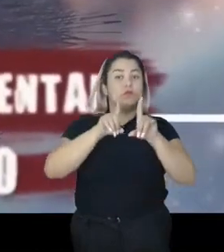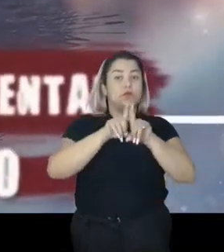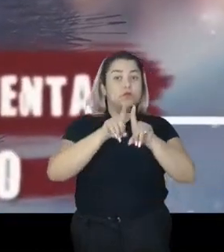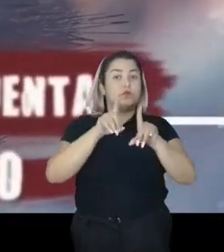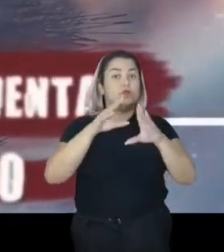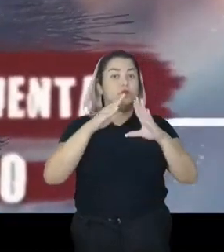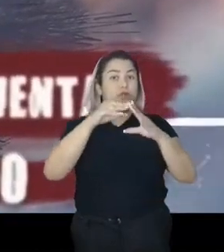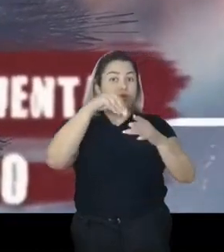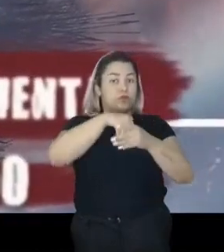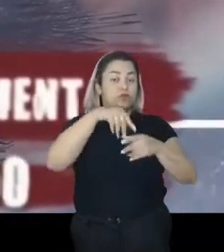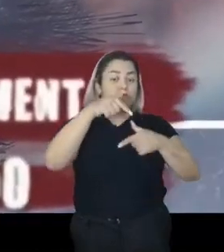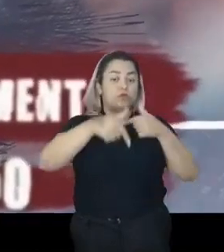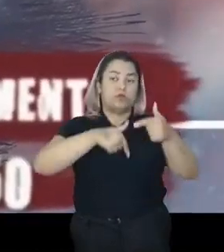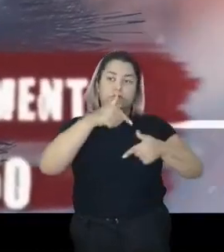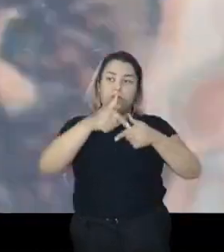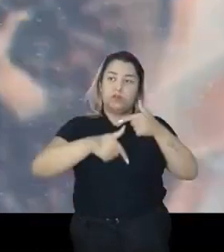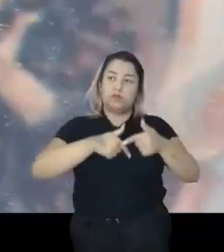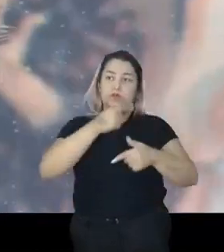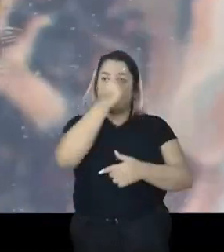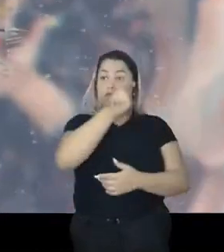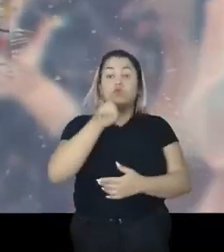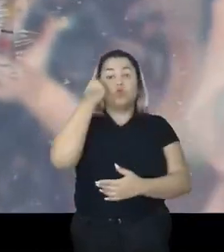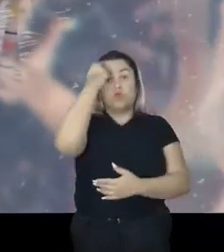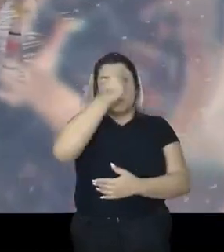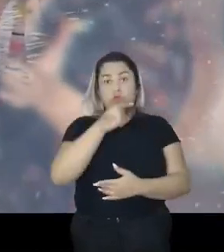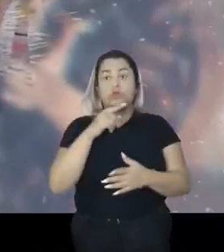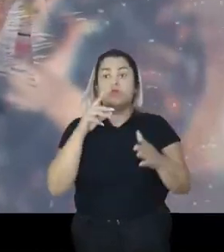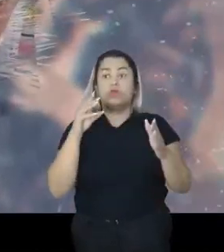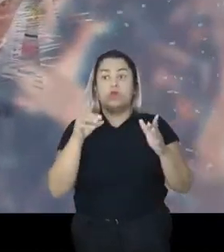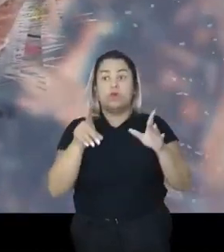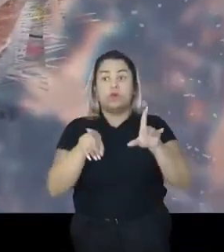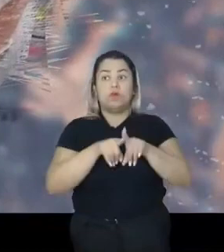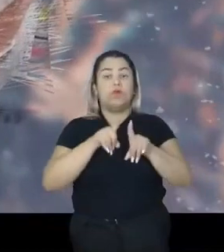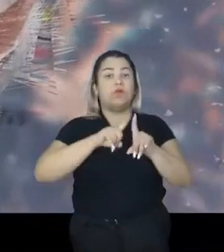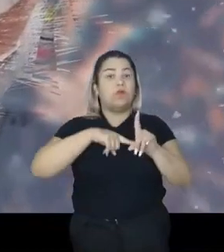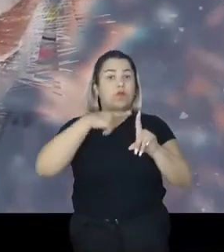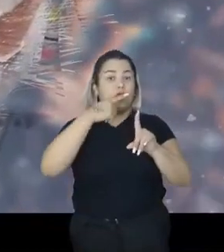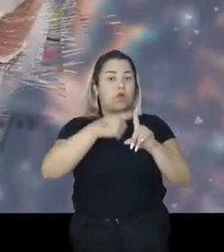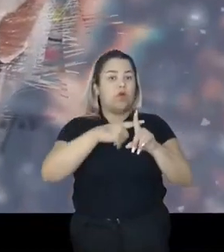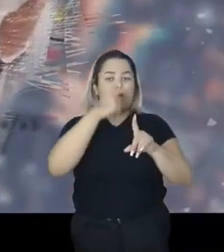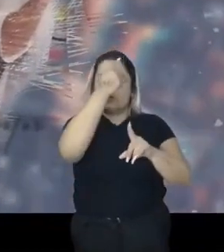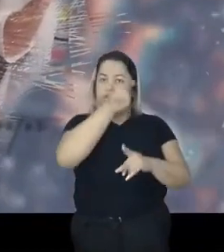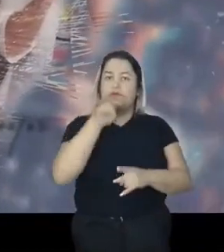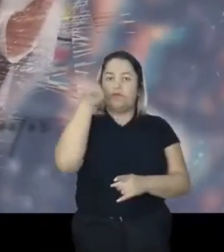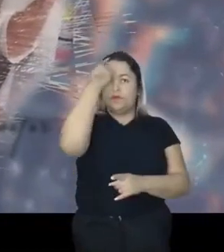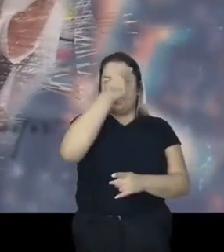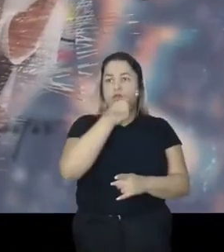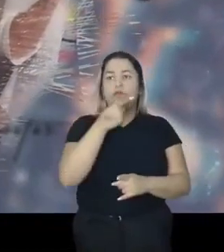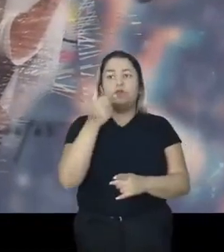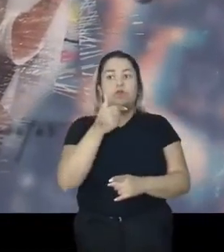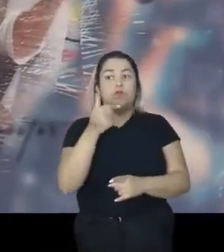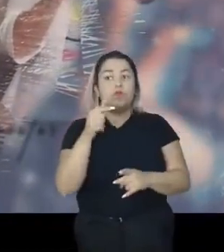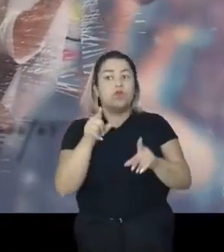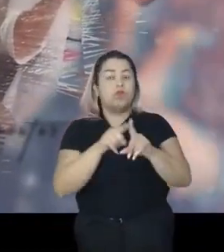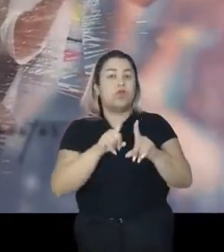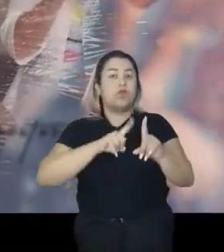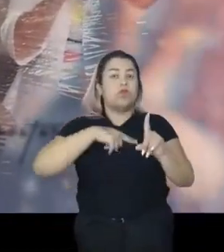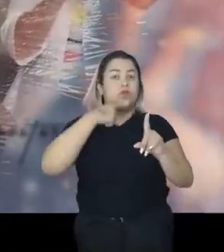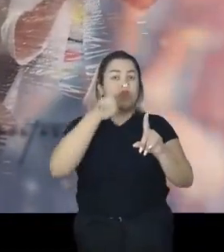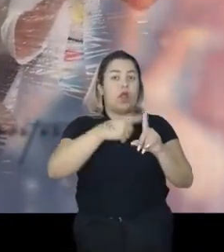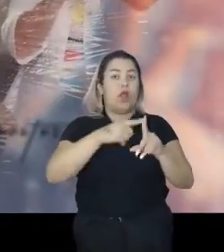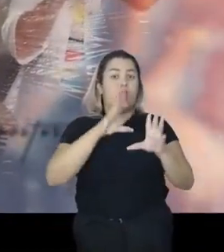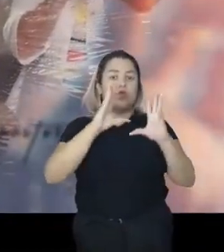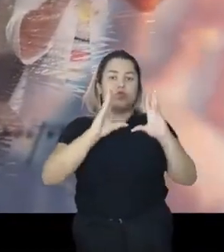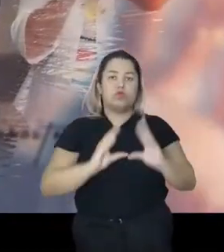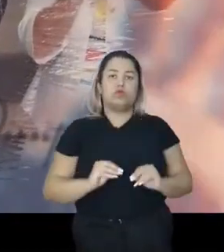Como FGTS Jornada de trabalho fixada Pagamento de horas extras Seguro desemprego Adicional noturno E